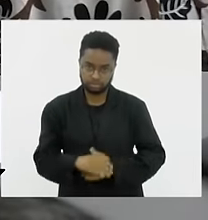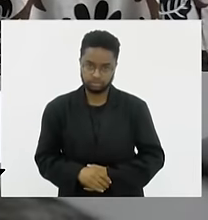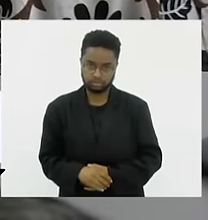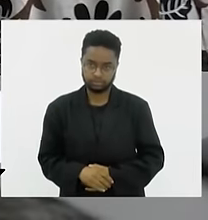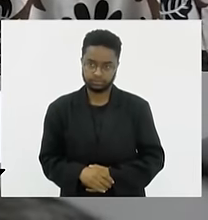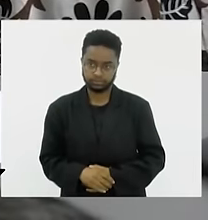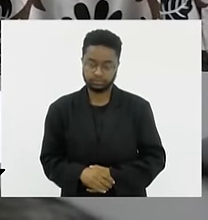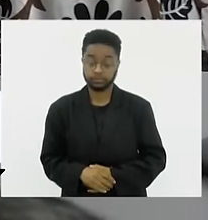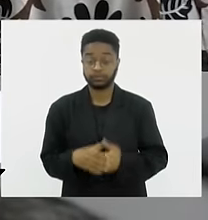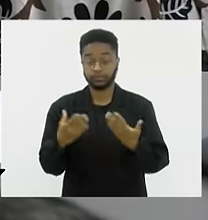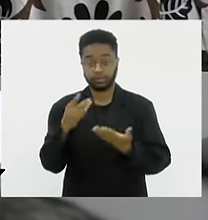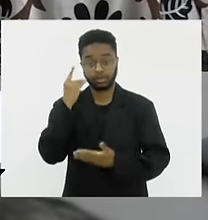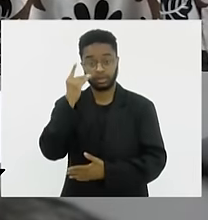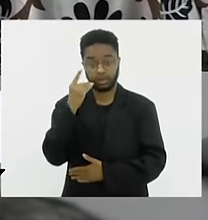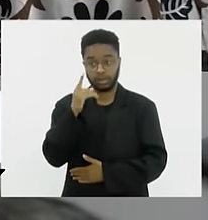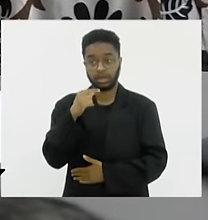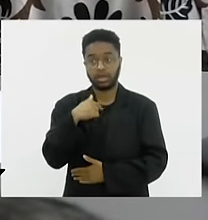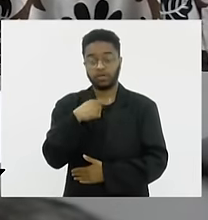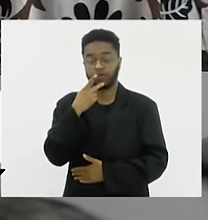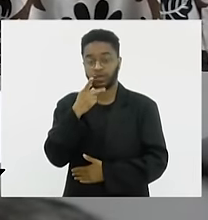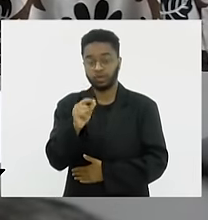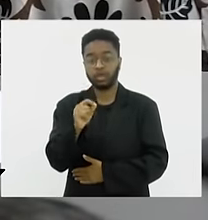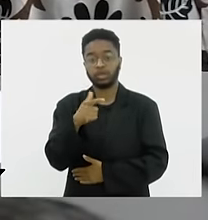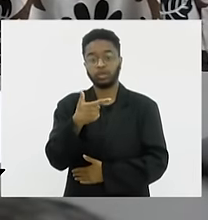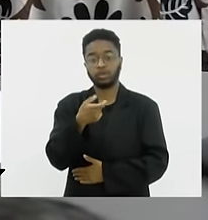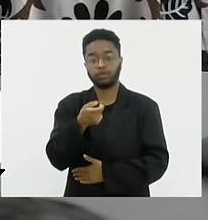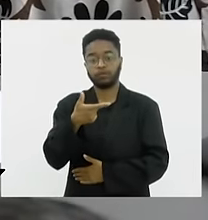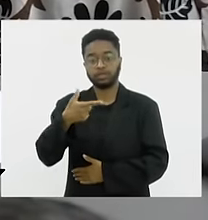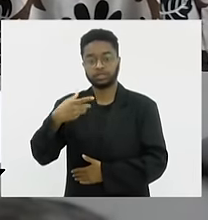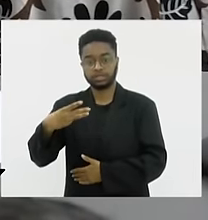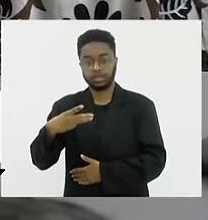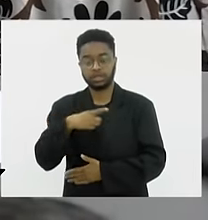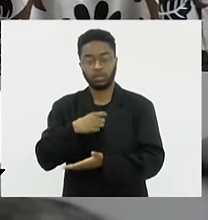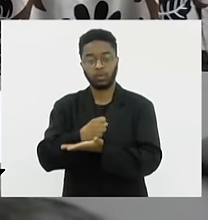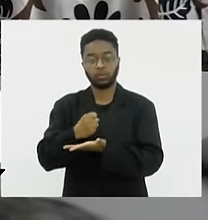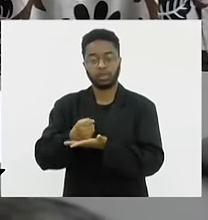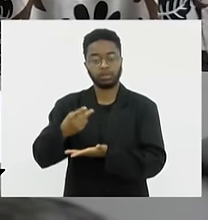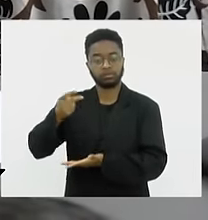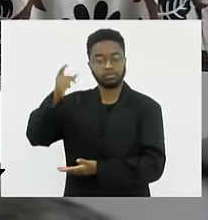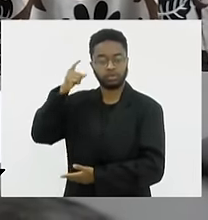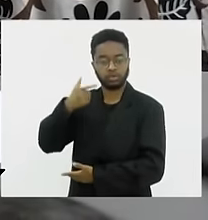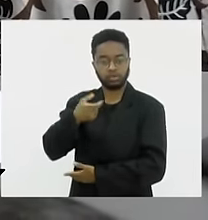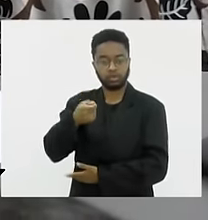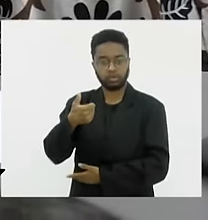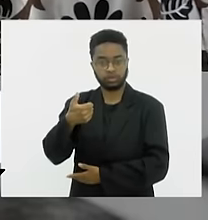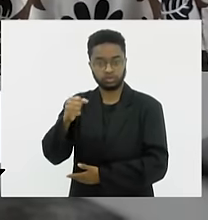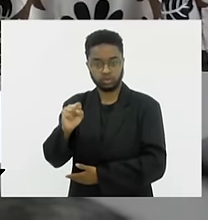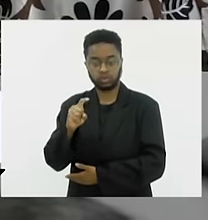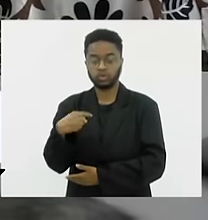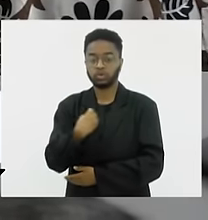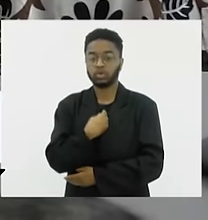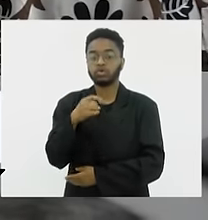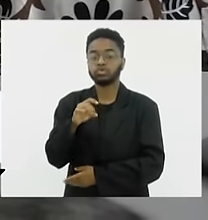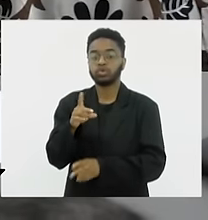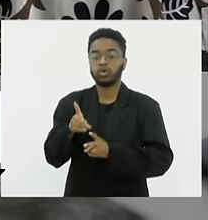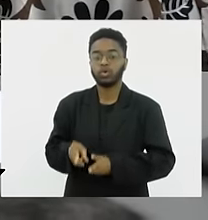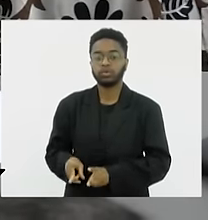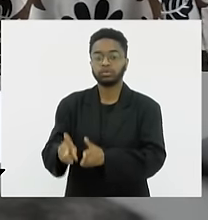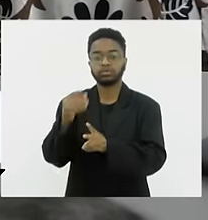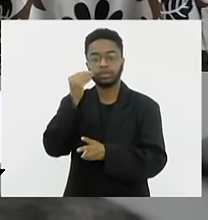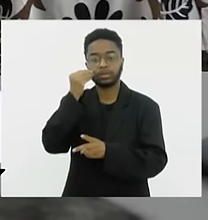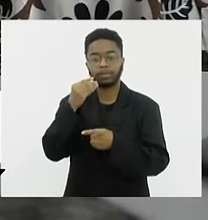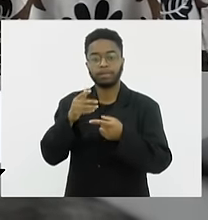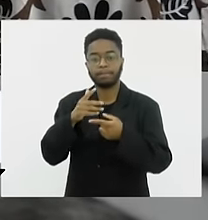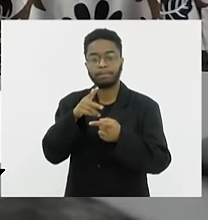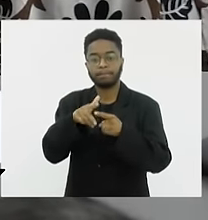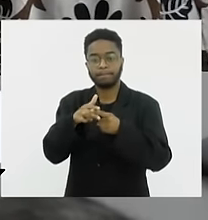Deputado, como eu falei, chegamos em março de 2023, esse contrato é de 2018. Nós só demos sequência e procuramos melhorar o